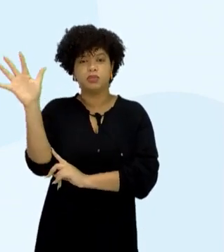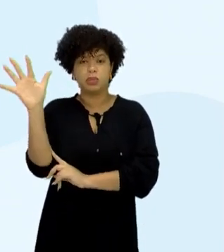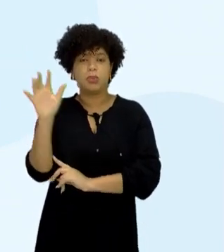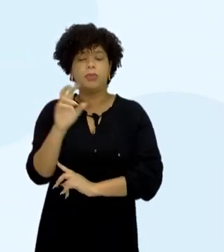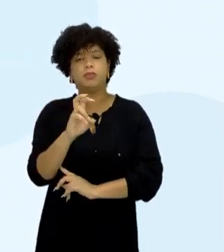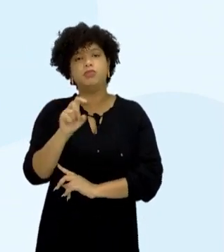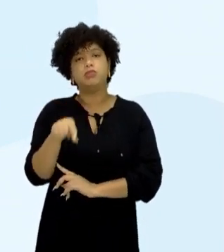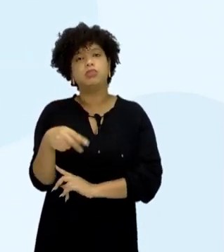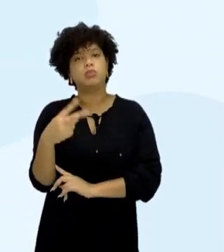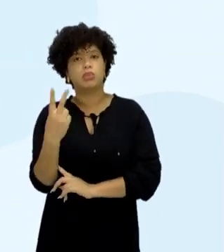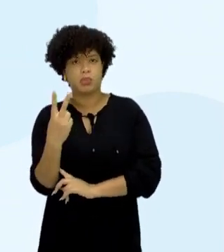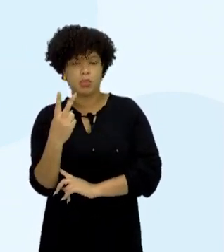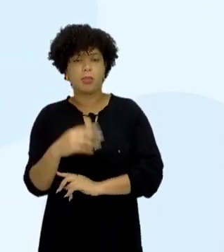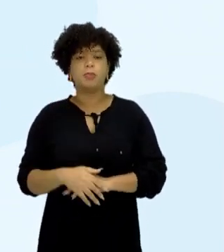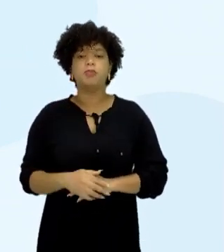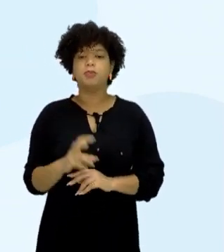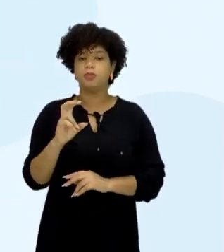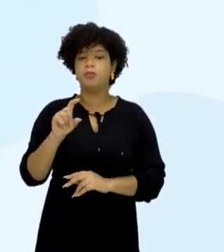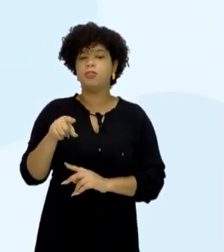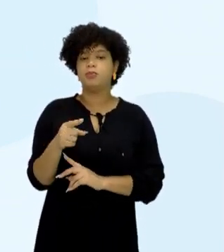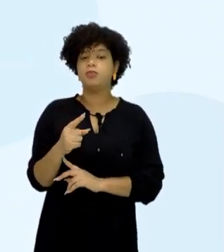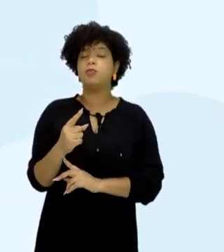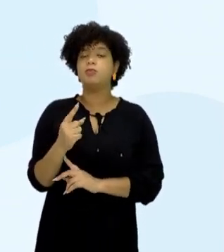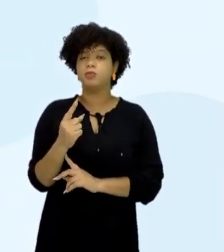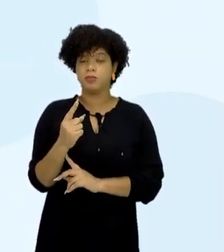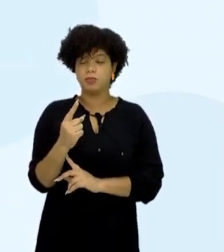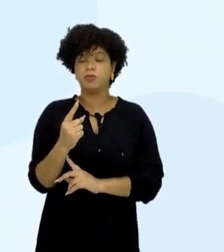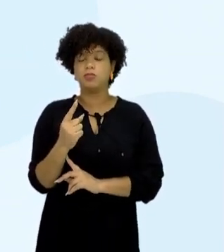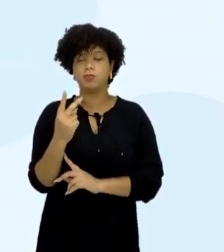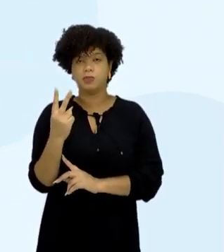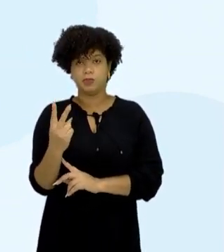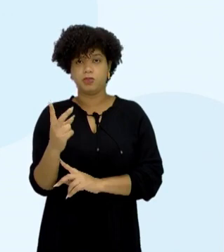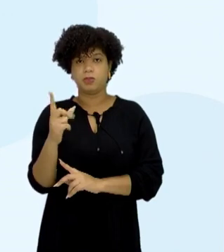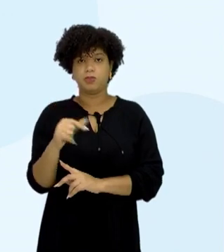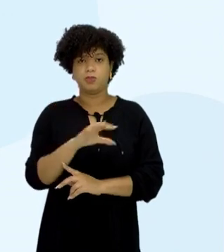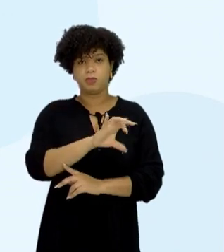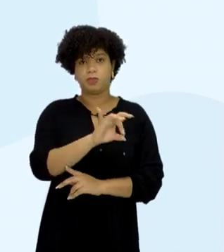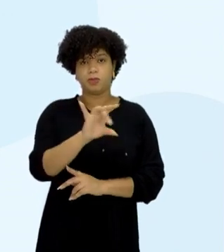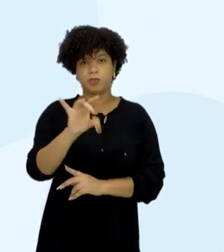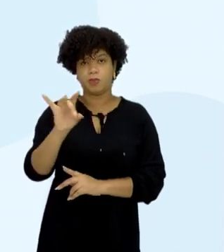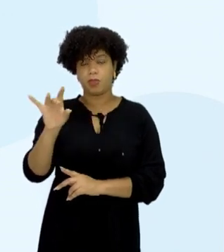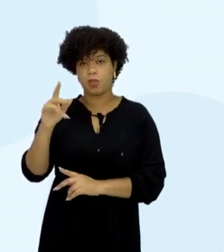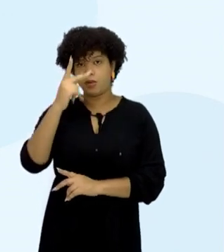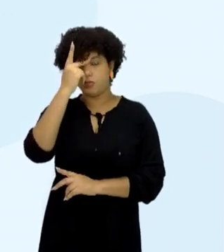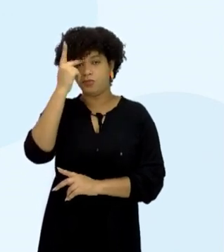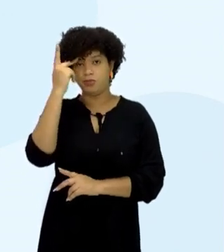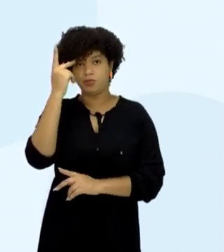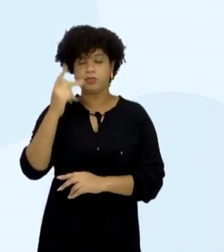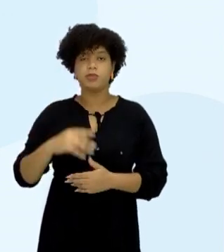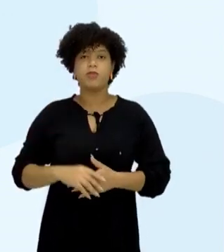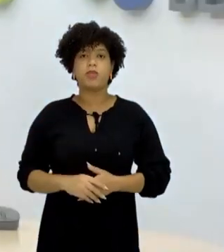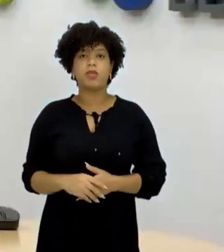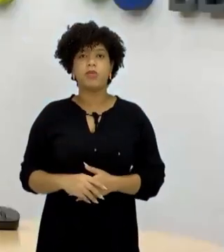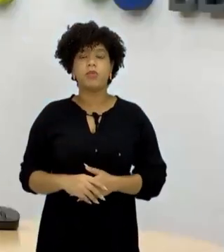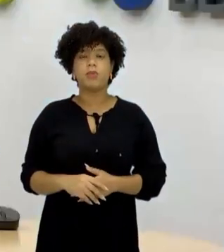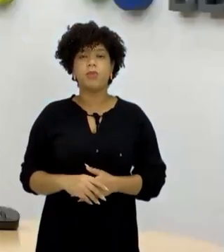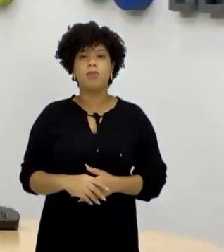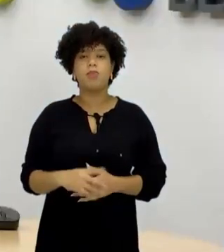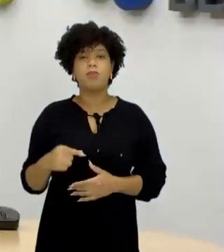5,2 quilos aí per capita. Quando fala per capita é por pessoa, né, durante esse período aí do ano de 1993. Agora